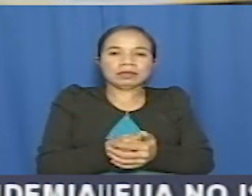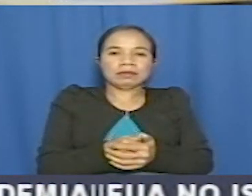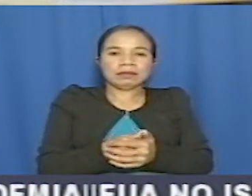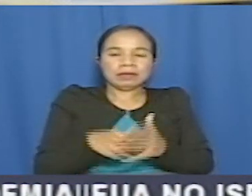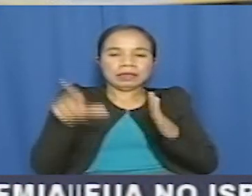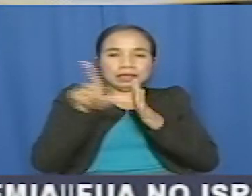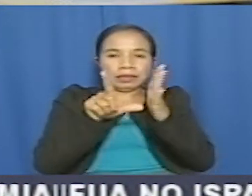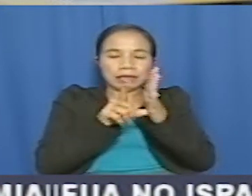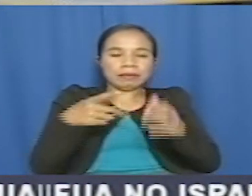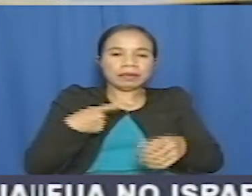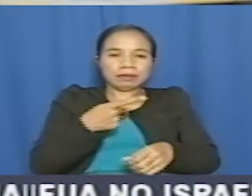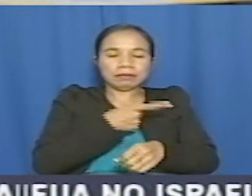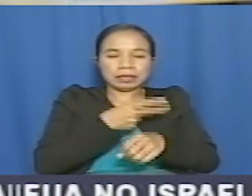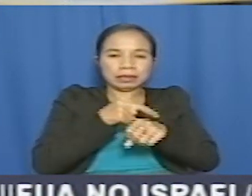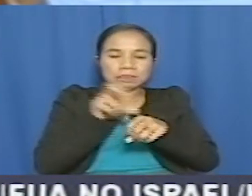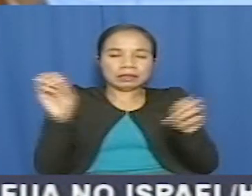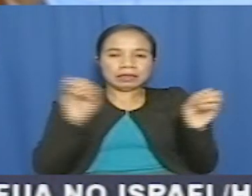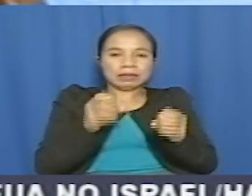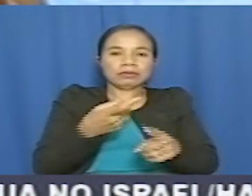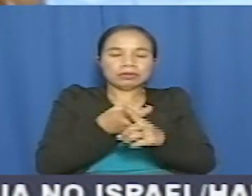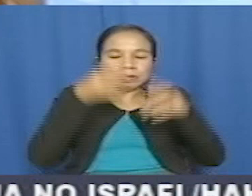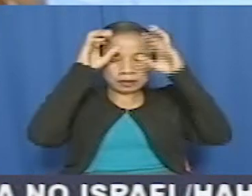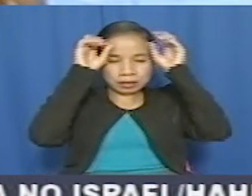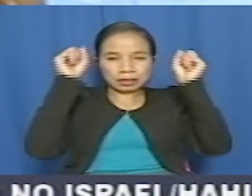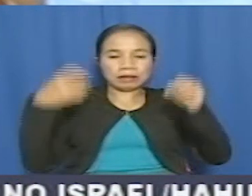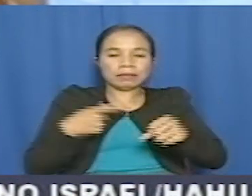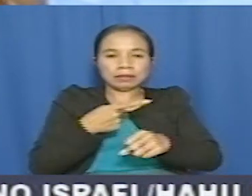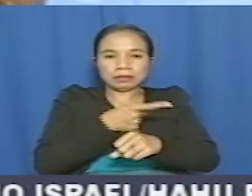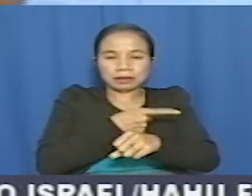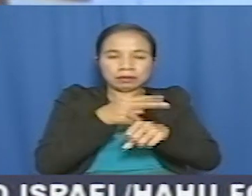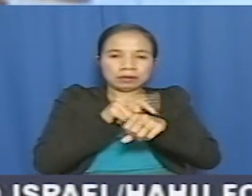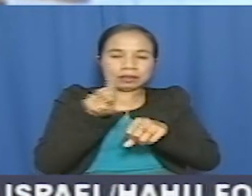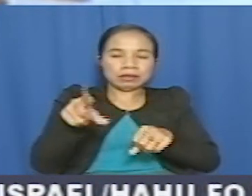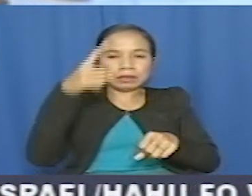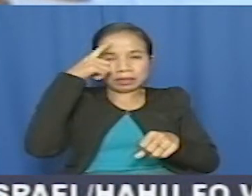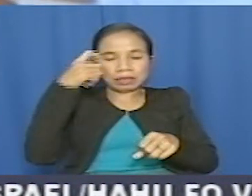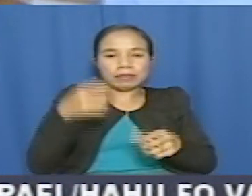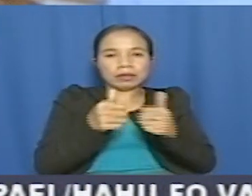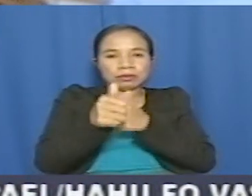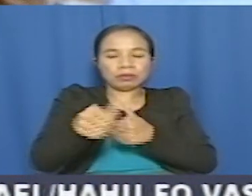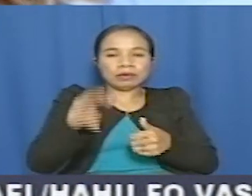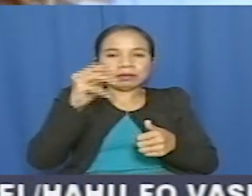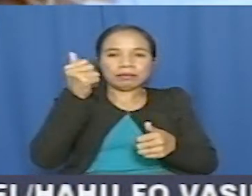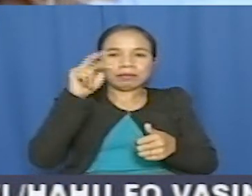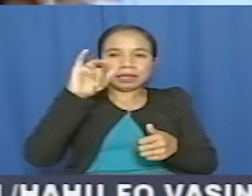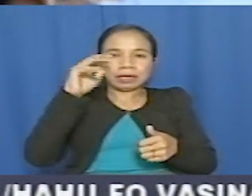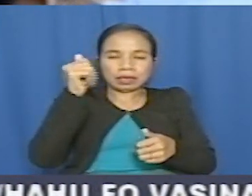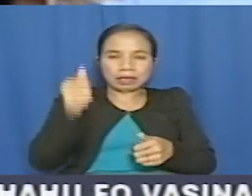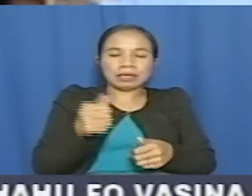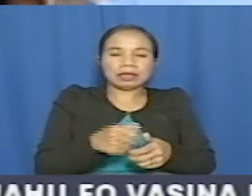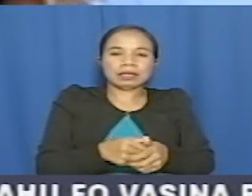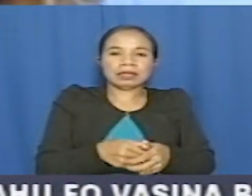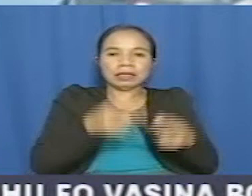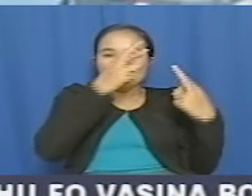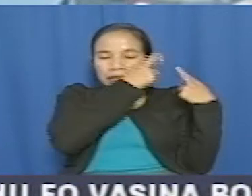regimento do Parlamento Nacional, lá os maiores-presidente do Parlamento Nacional. Tamba, tuir Maria Angelina Sarmento,